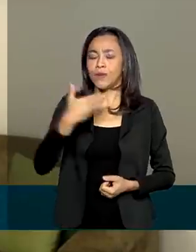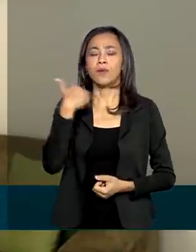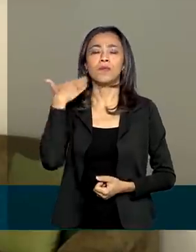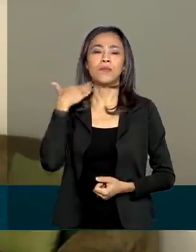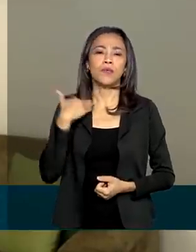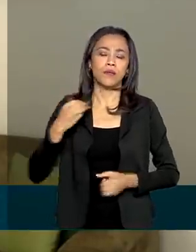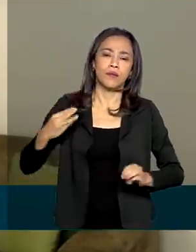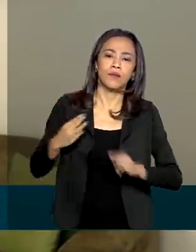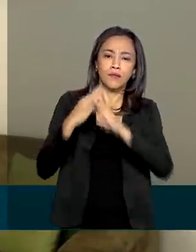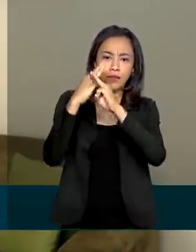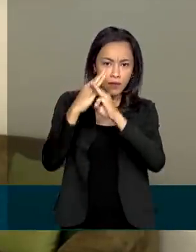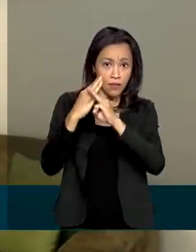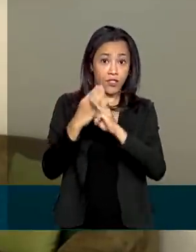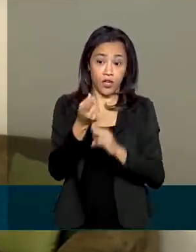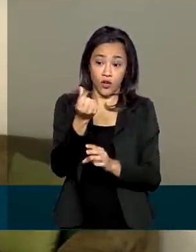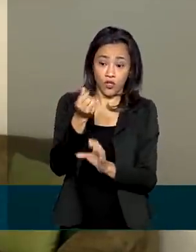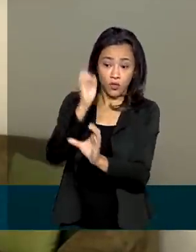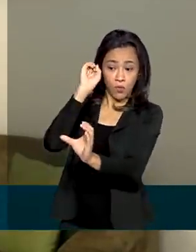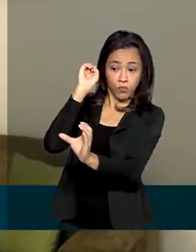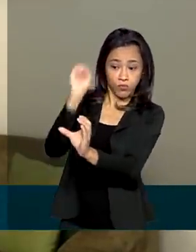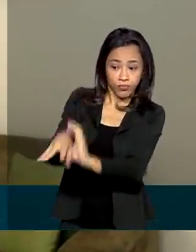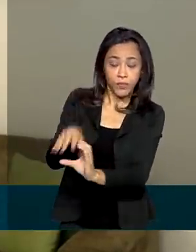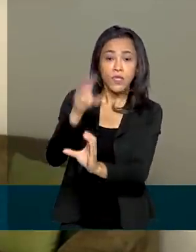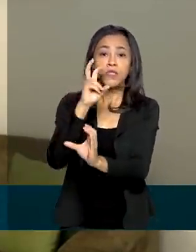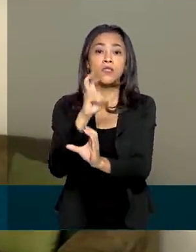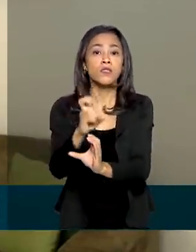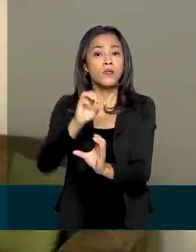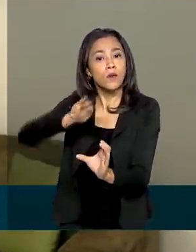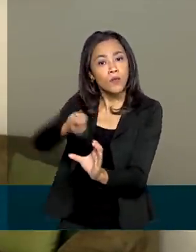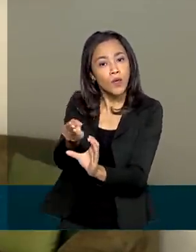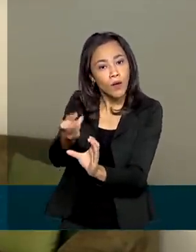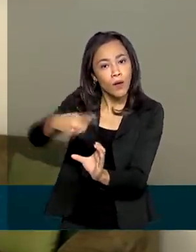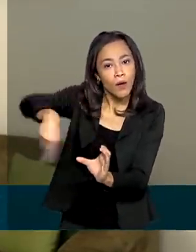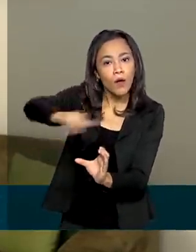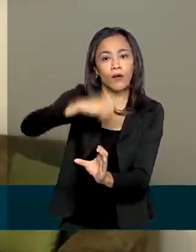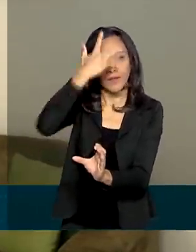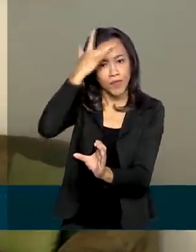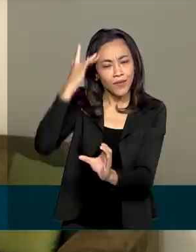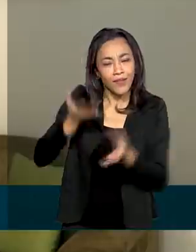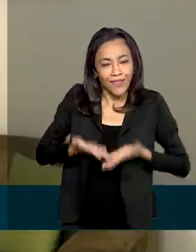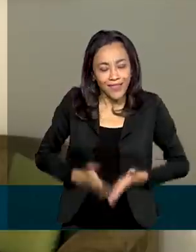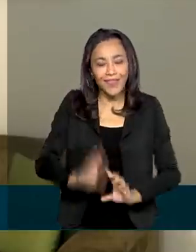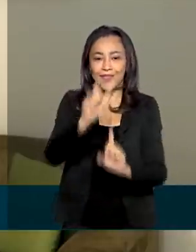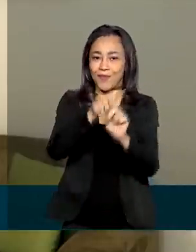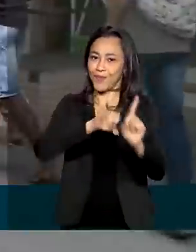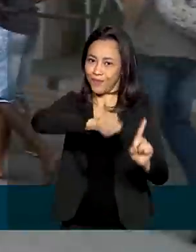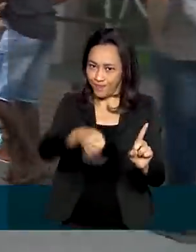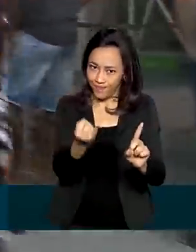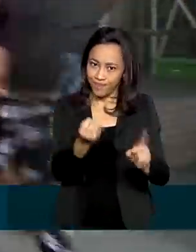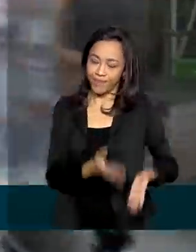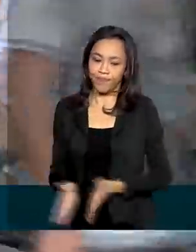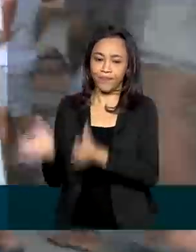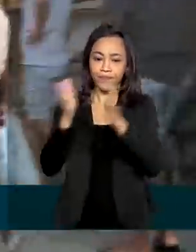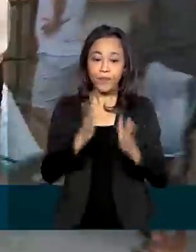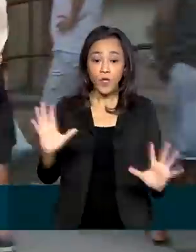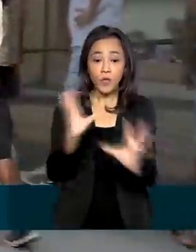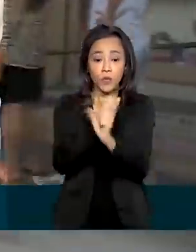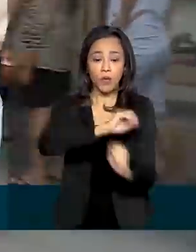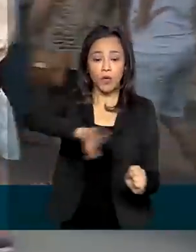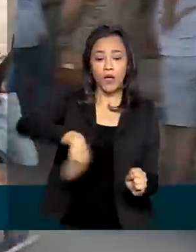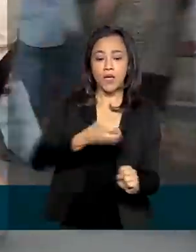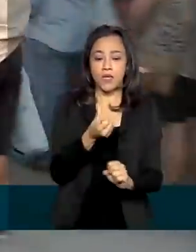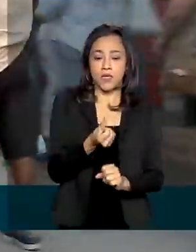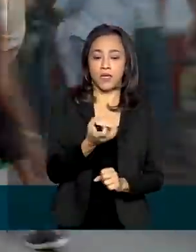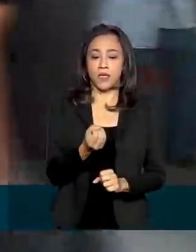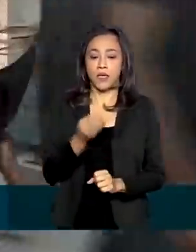depositar para cerca de 5 milhões de beneficiários nascidos em janeiro. No total, 60